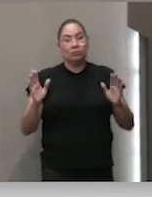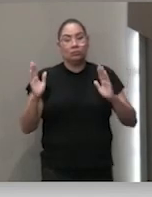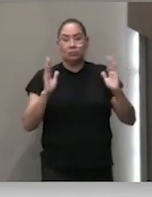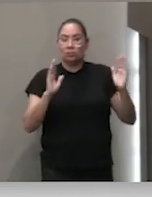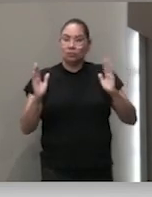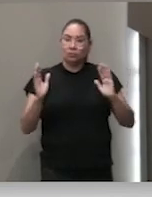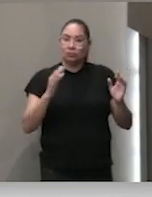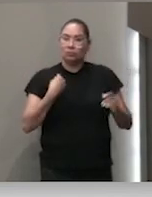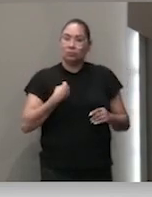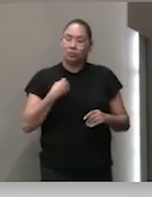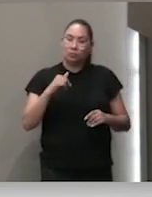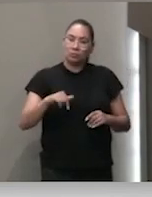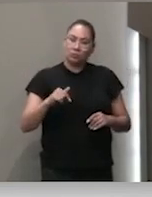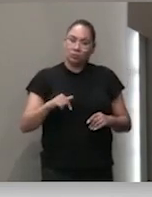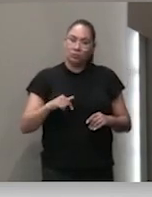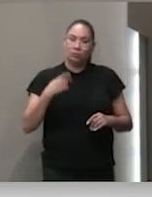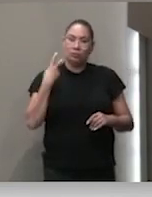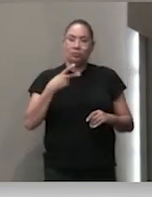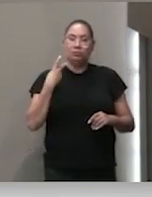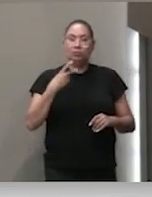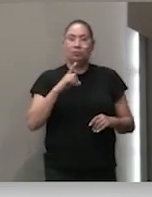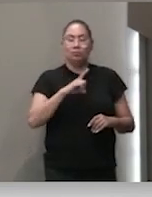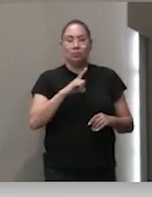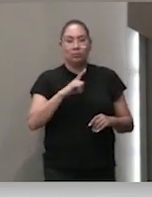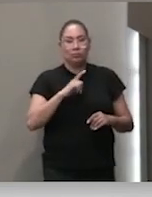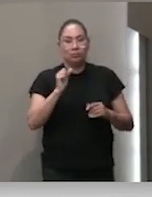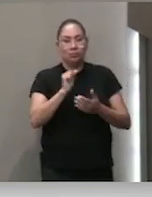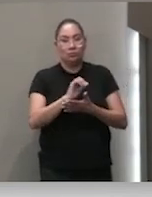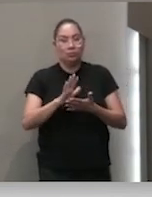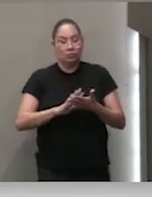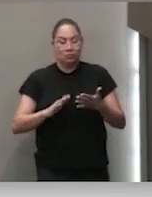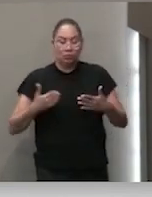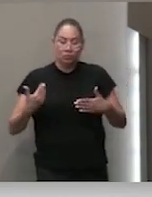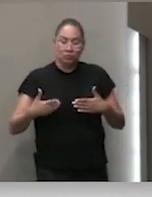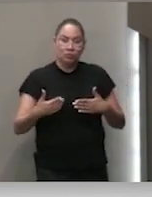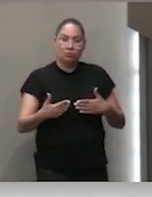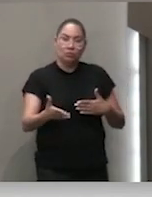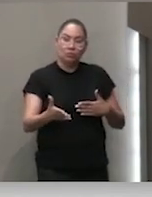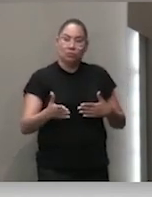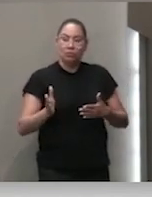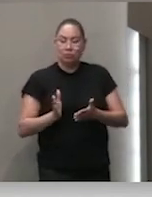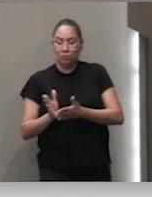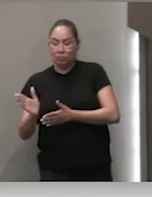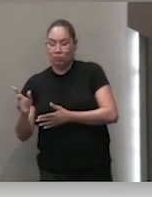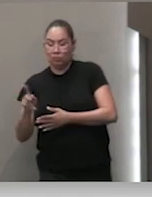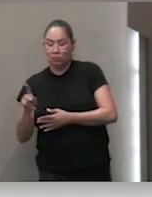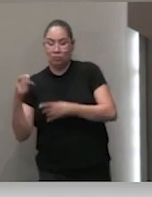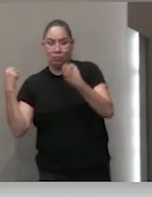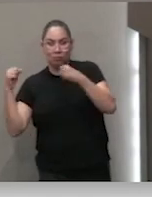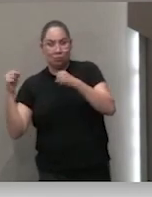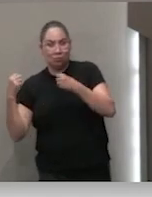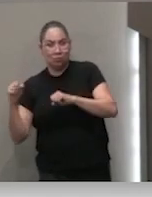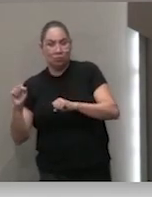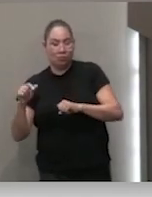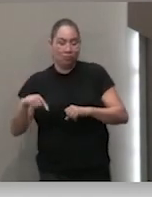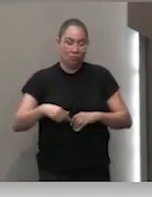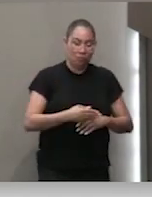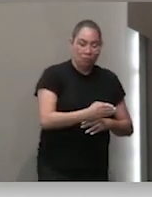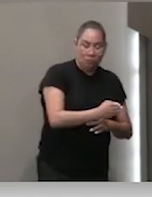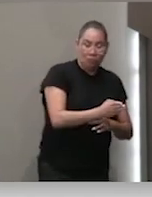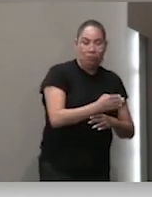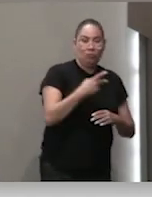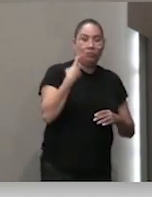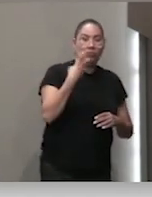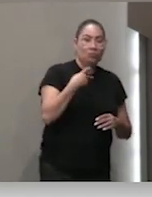todo que estive aqui como vereador, eu continuei com as minhas atividades paralelas, sendo professor de educação física, nunca me atrapalhou em nada e não